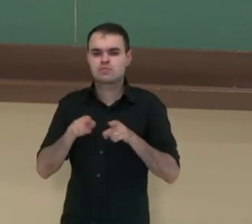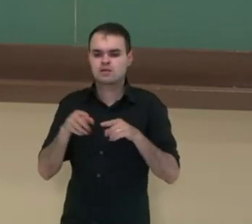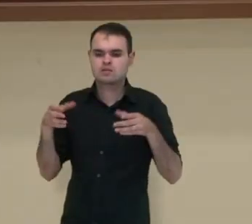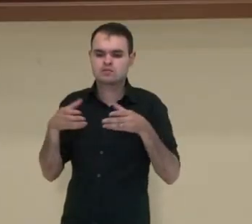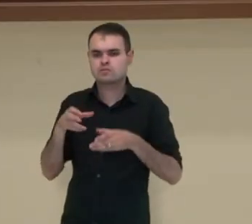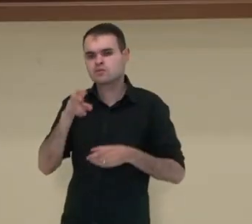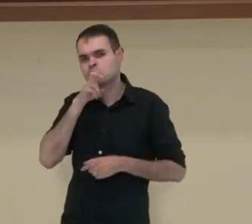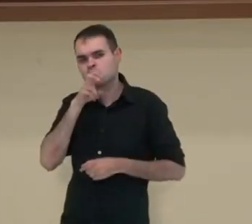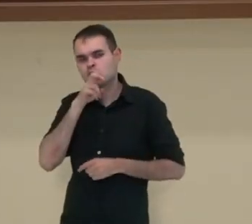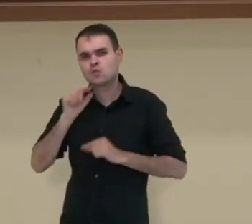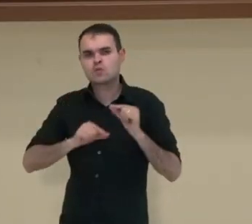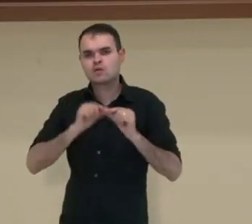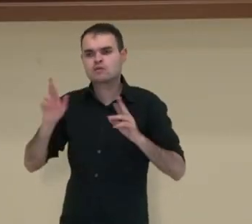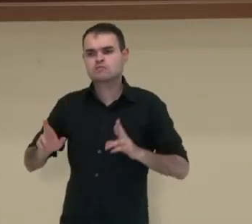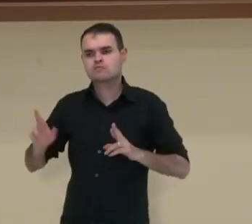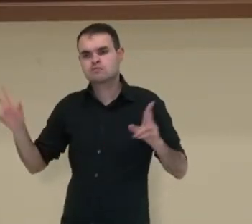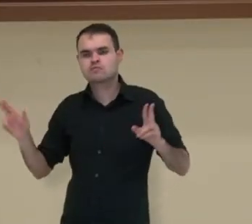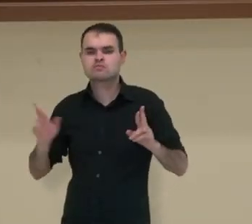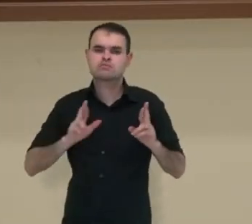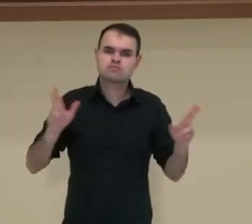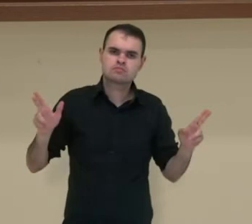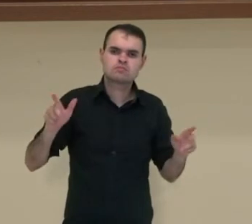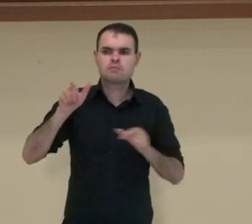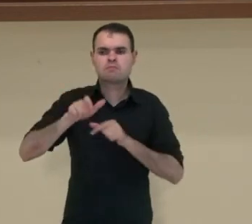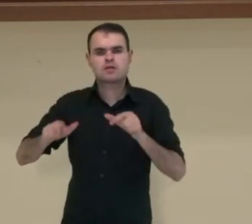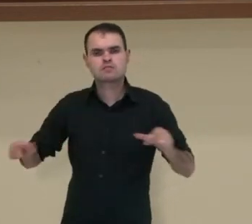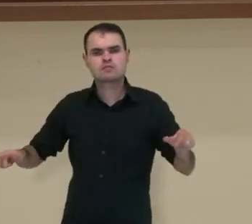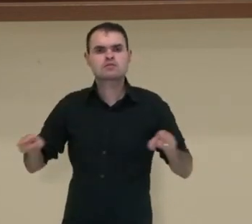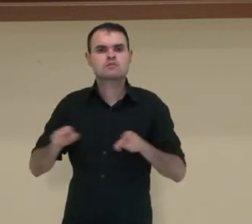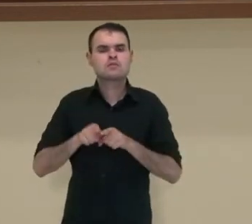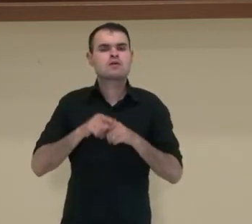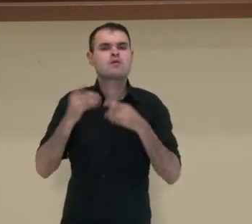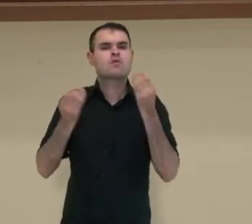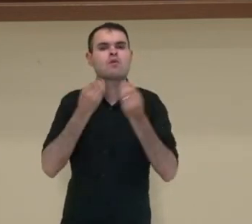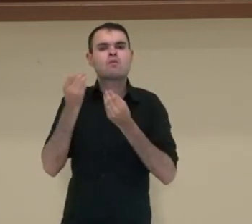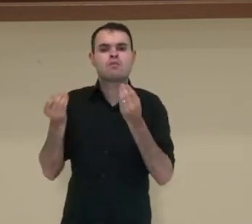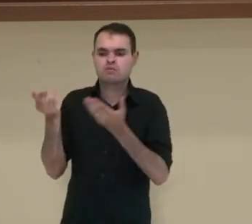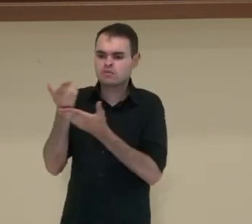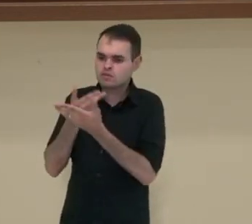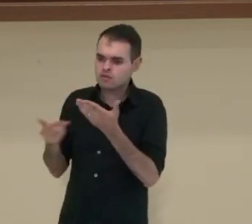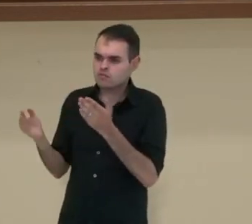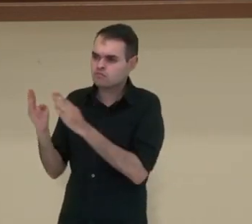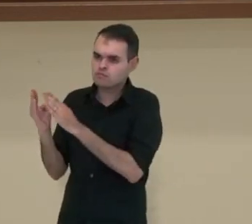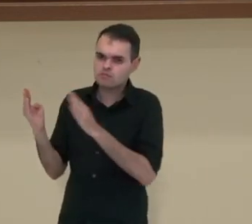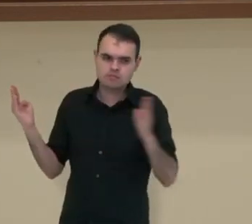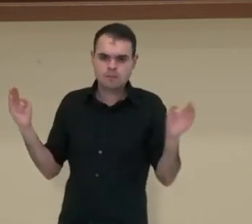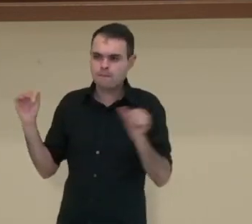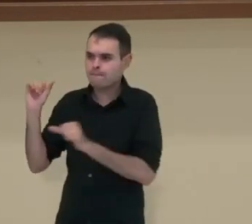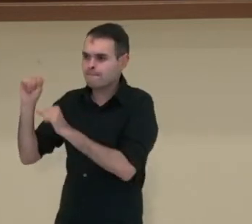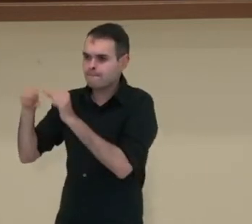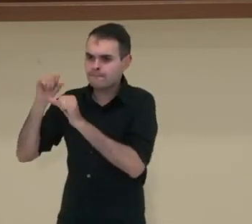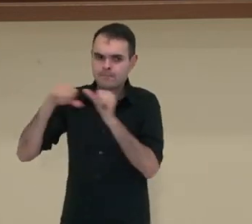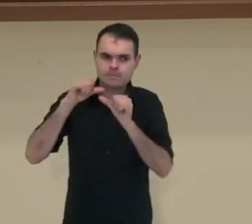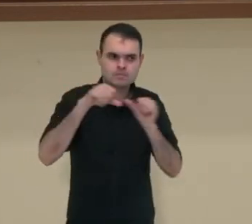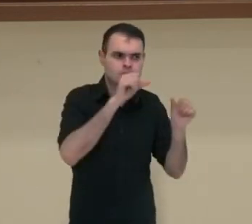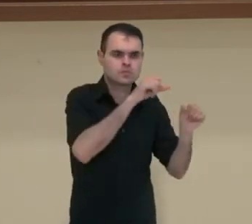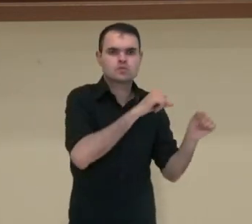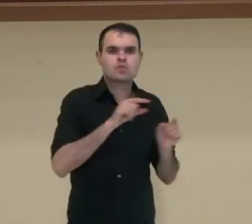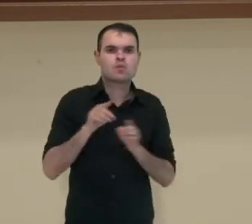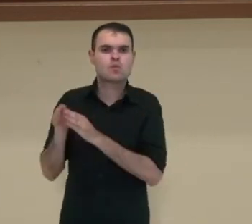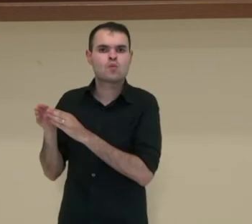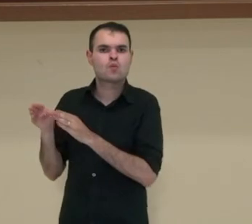Turma da Mônica a diferença das personagens né como elas eram desenhadas e como elas são desenhadas hoje para ver a evolução